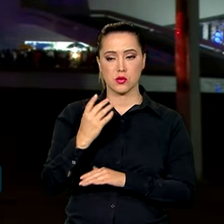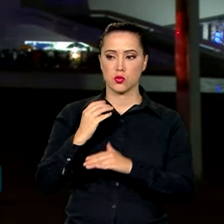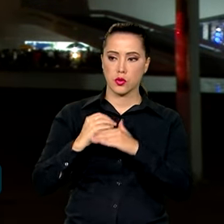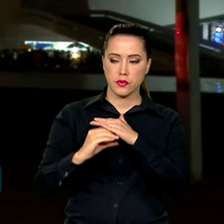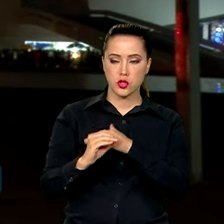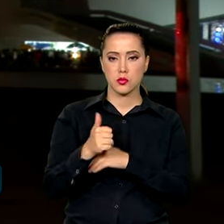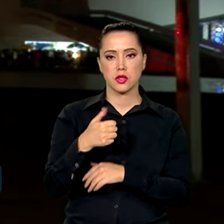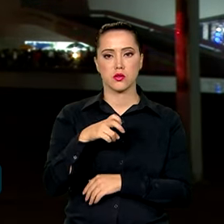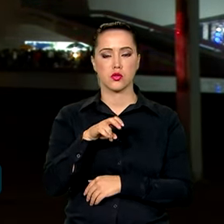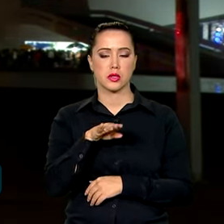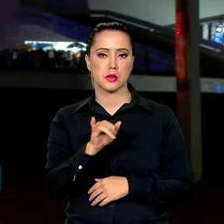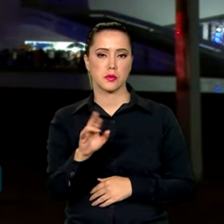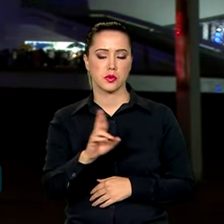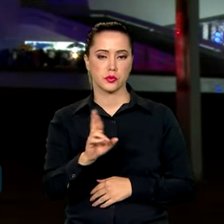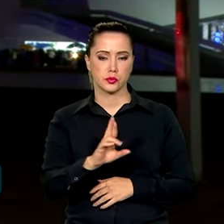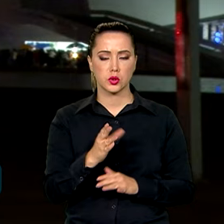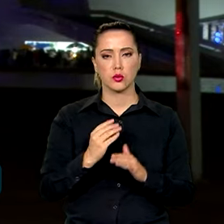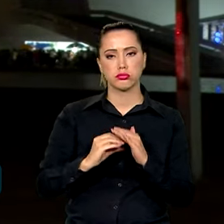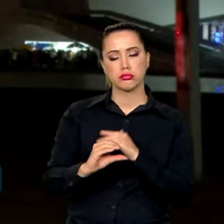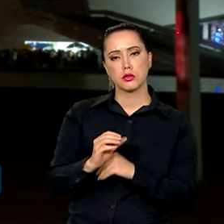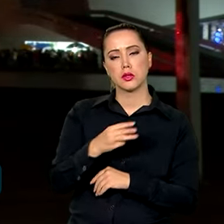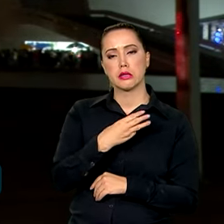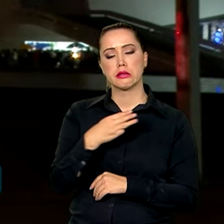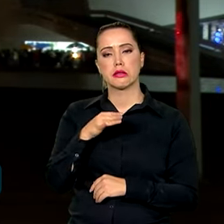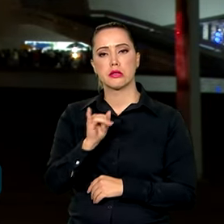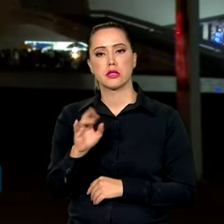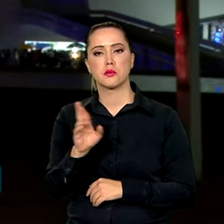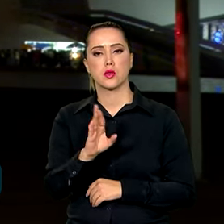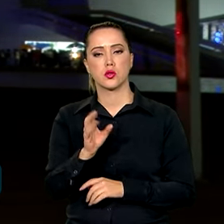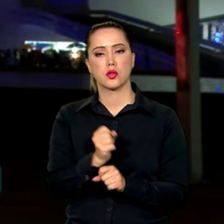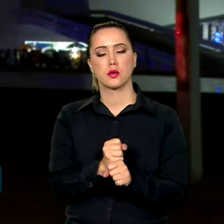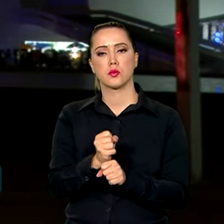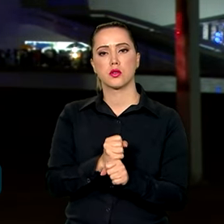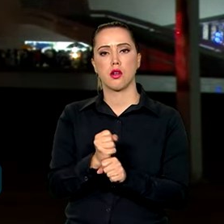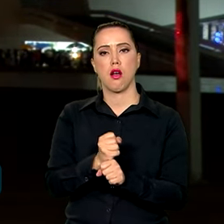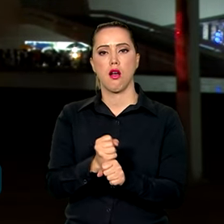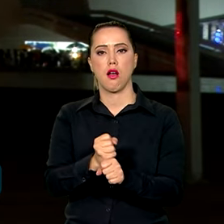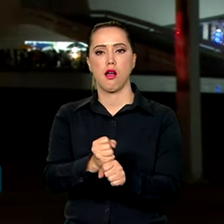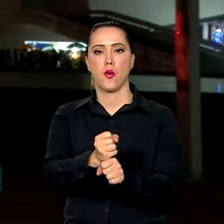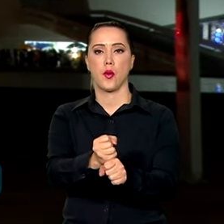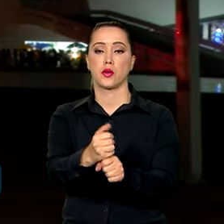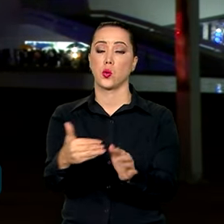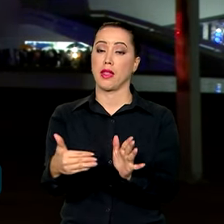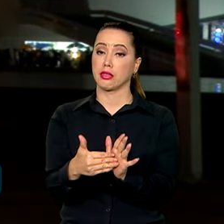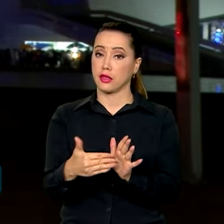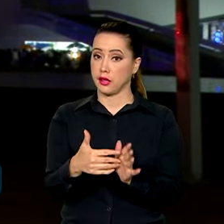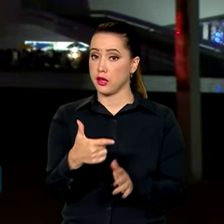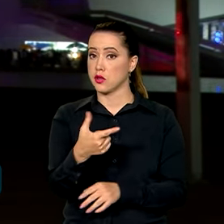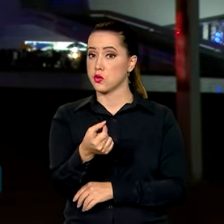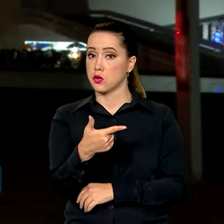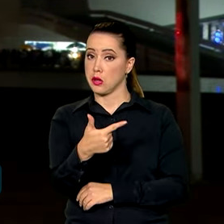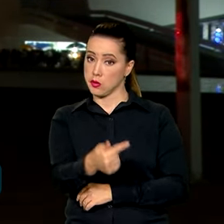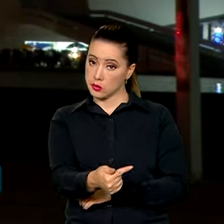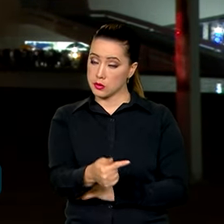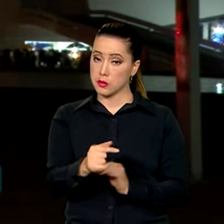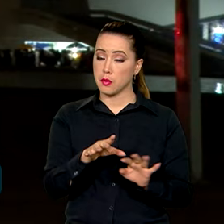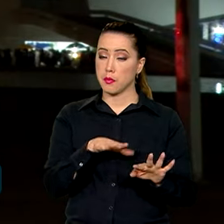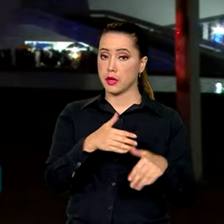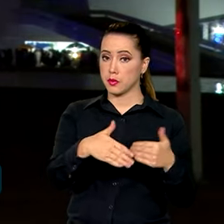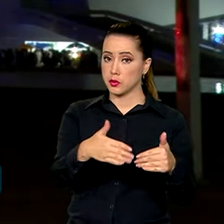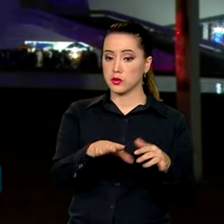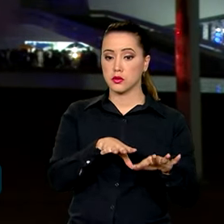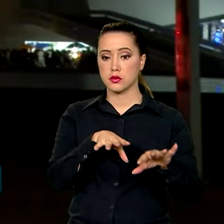reais. Estão previstos 3 bilhões de reais ao ano até 2027 para manutenção, formação